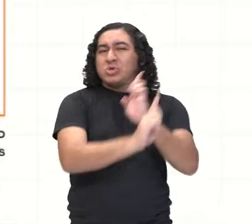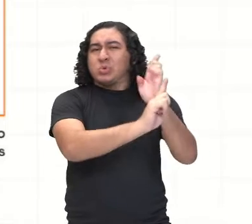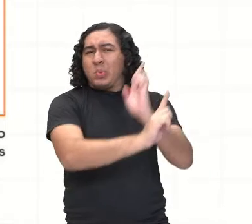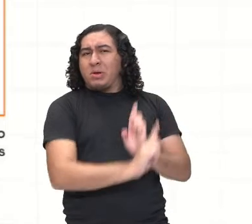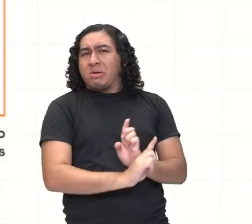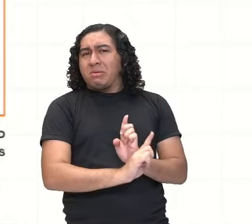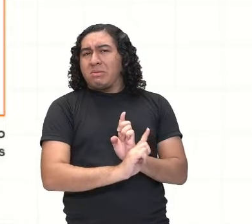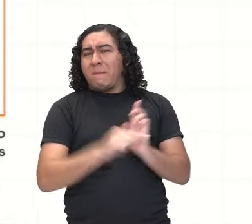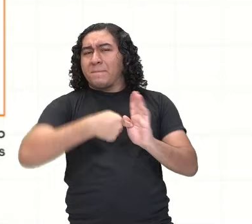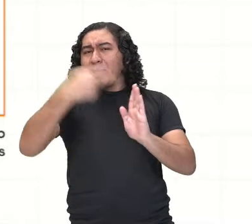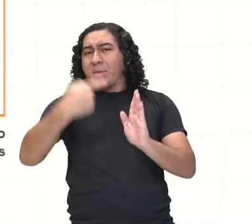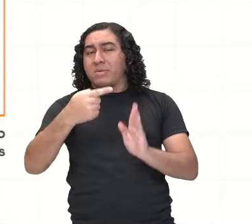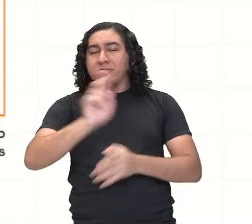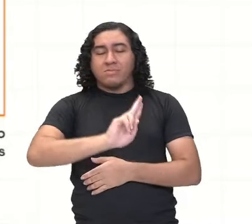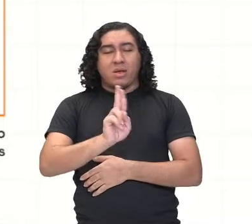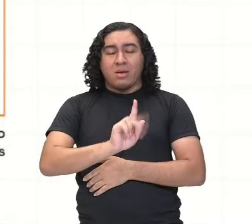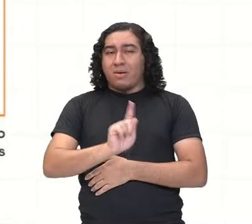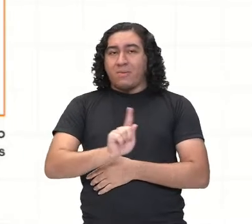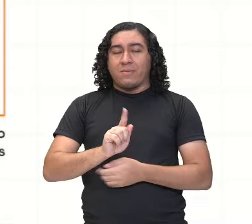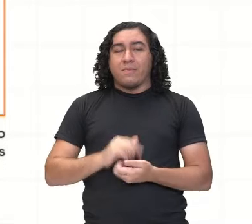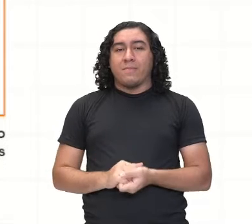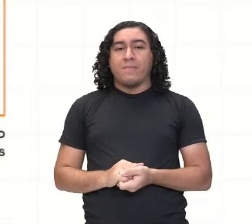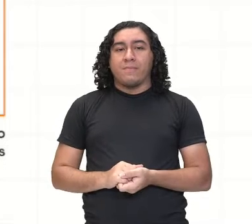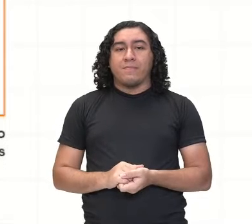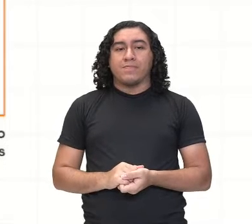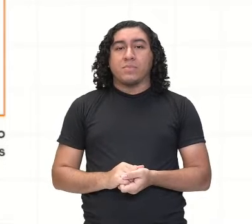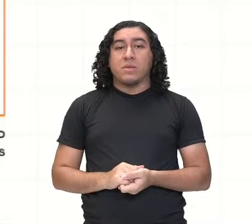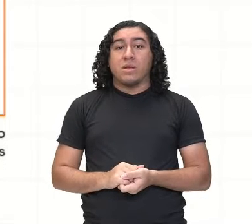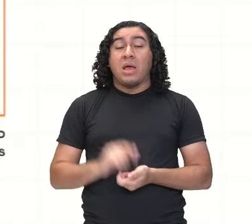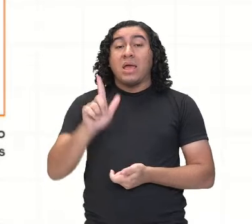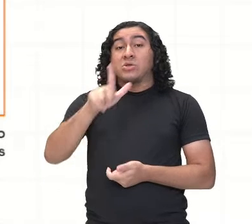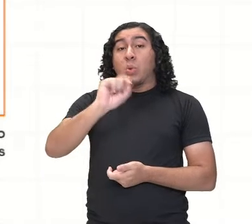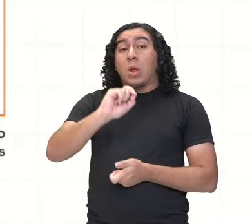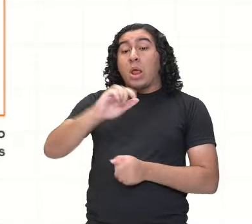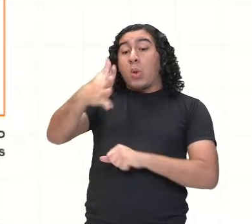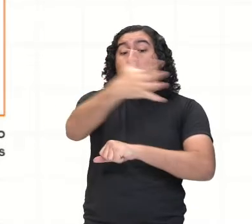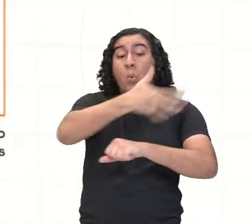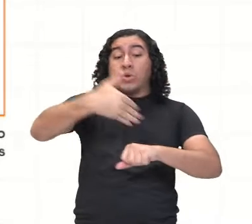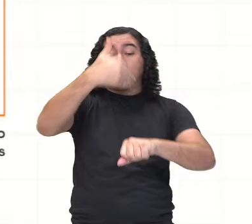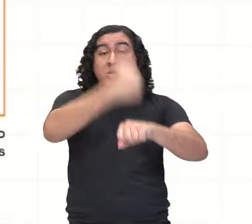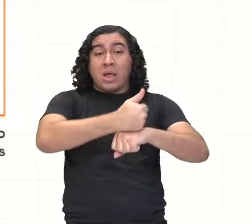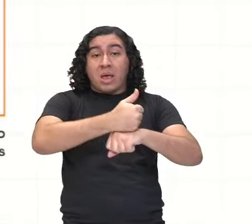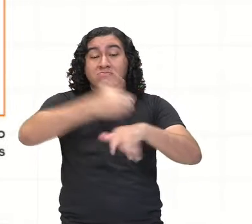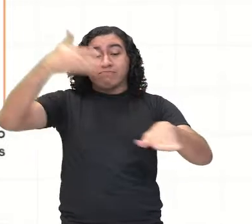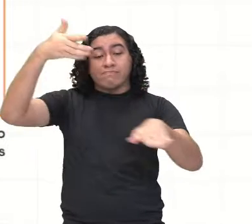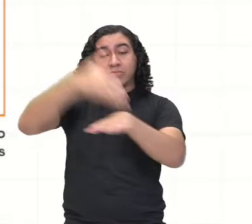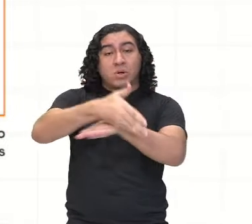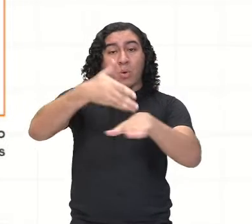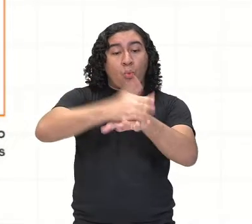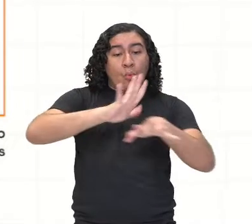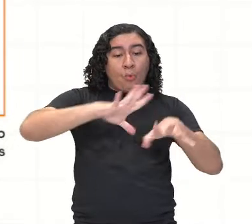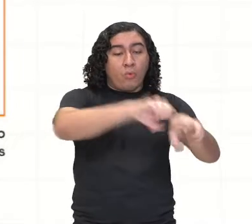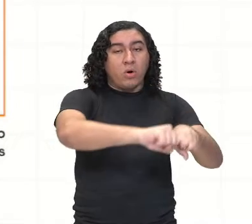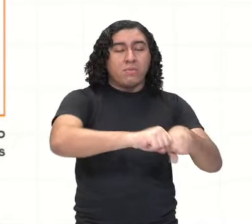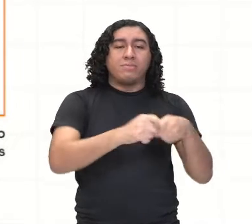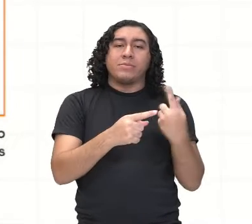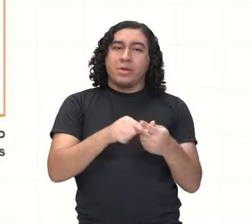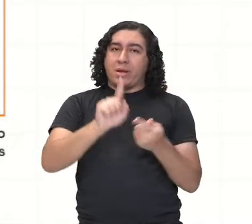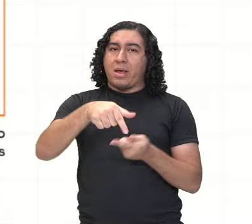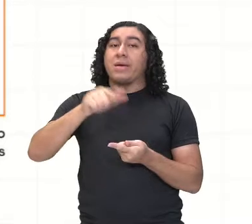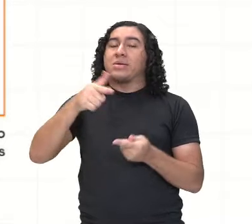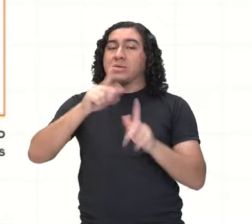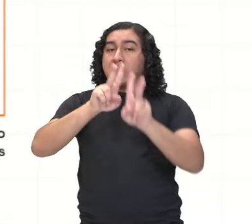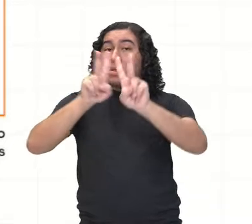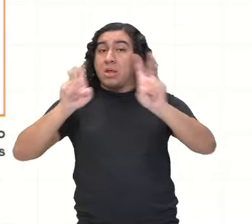Nós vamos falar que eles conquistaram, que eles invadiram, porque tratou-se disso, na verdade. Tratou-se de